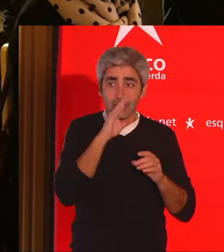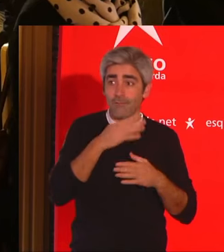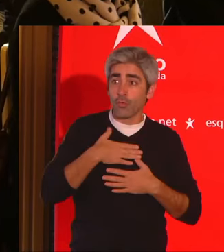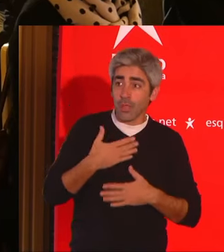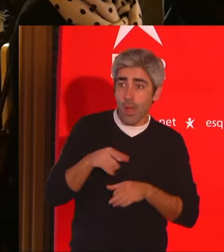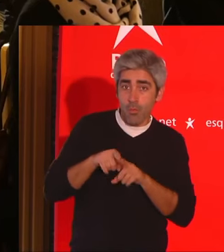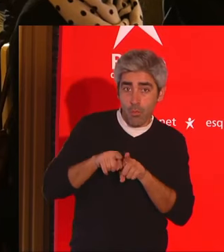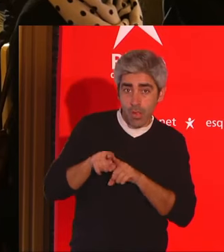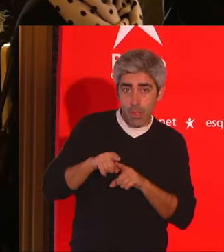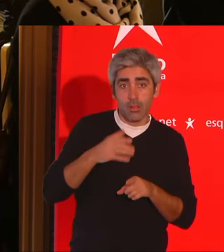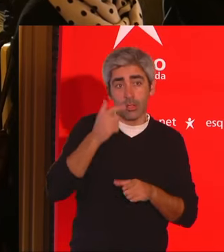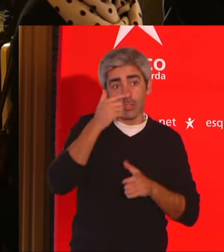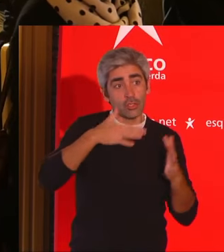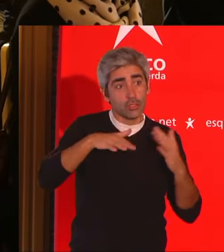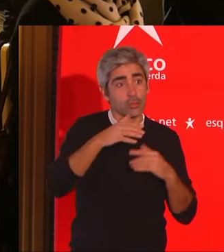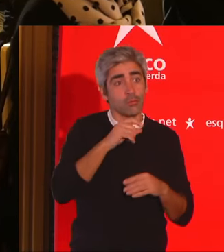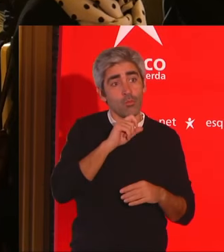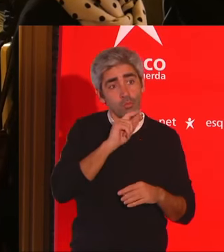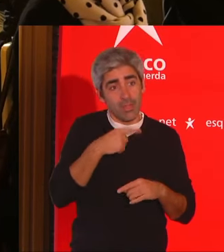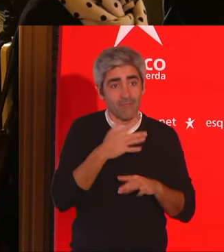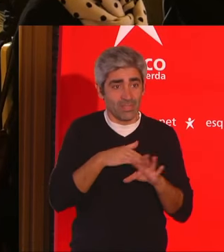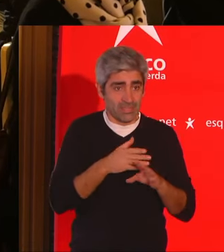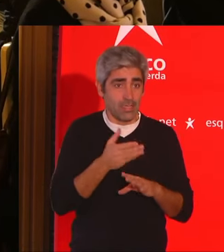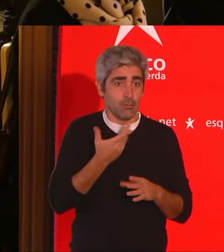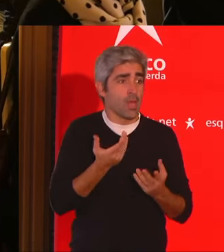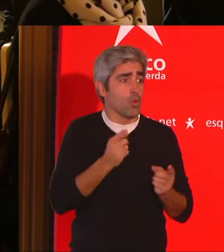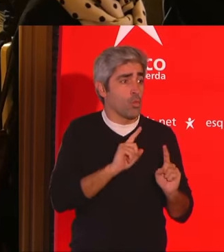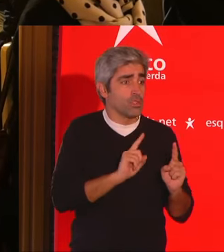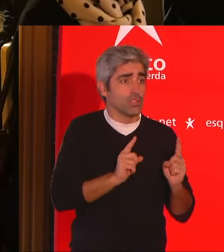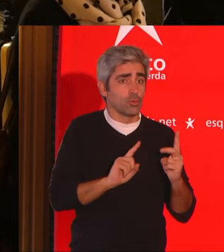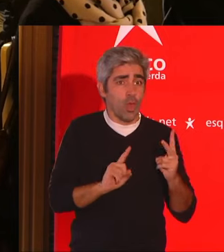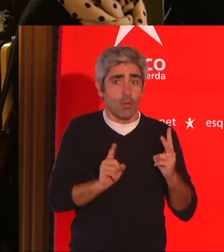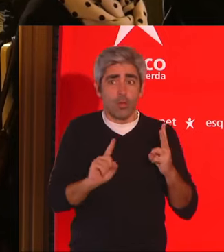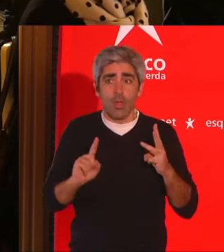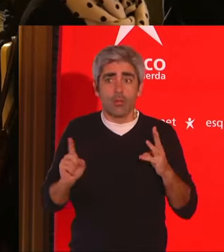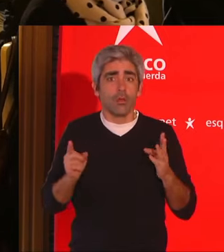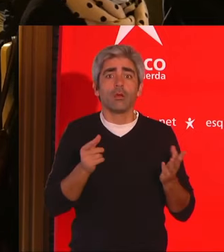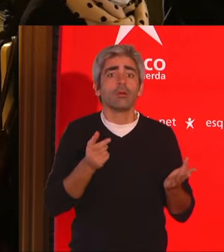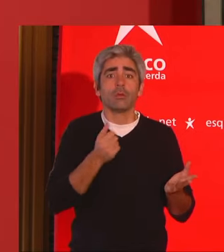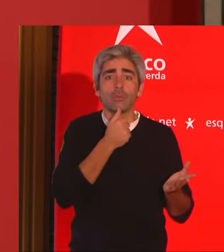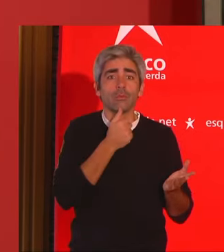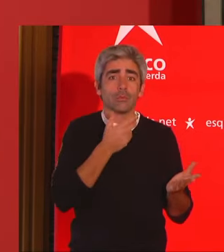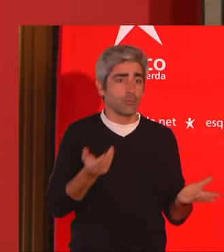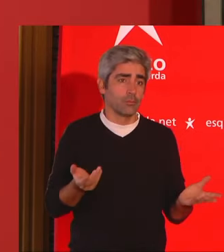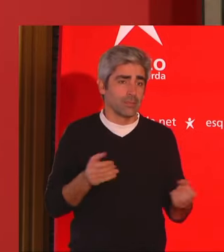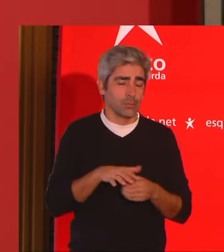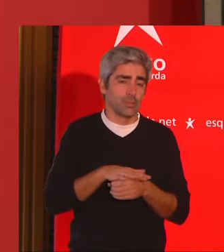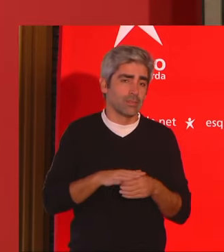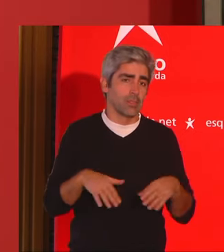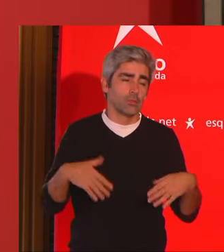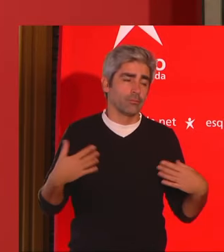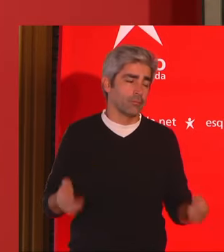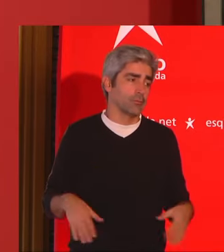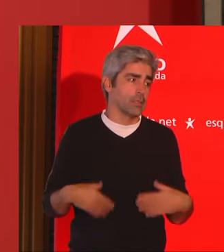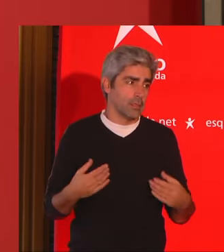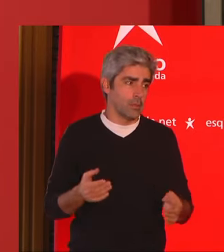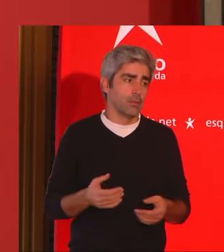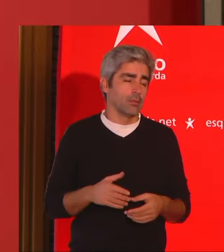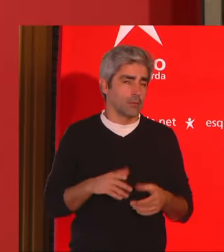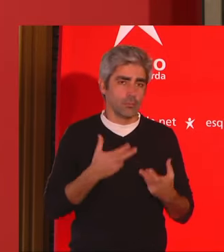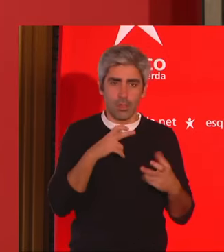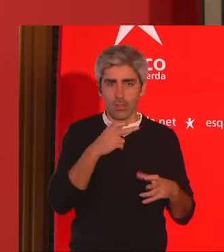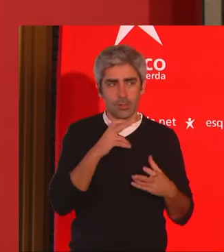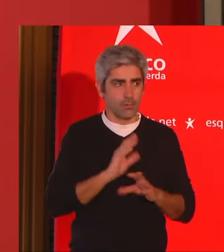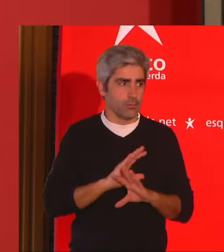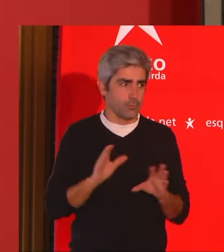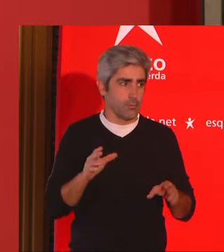gente suficiente, podia-se fazer alguma coisa. Se nem sequer isso existe, bom, a situação é desastrosa